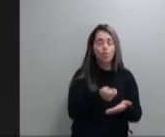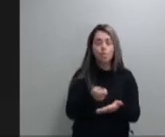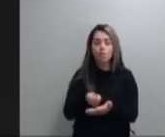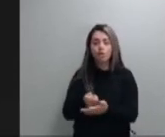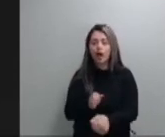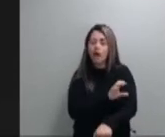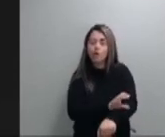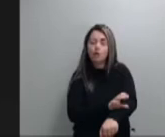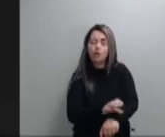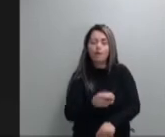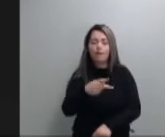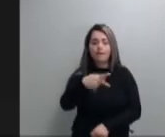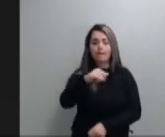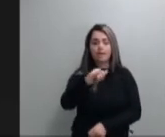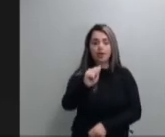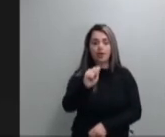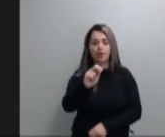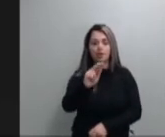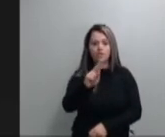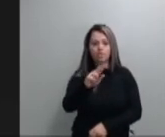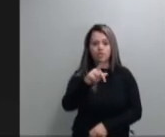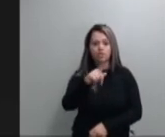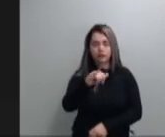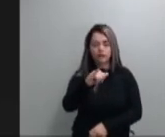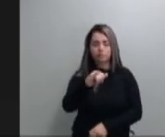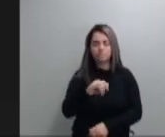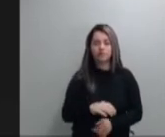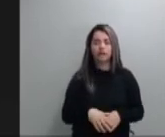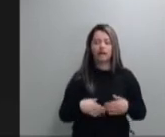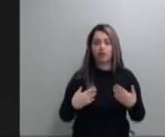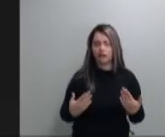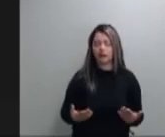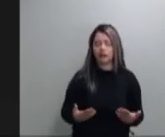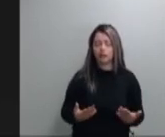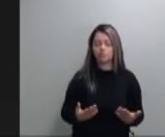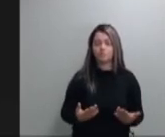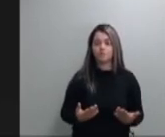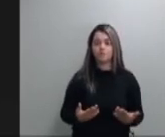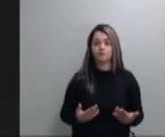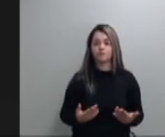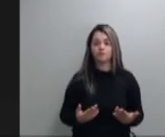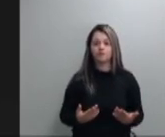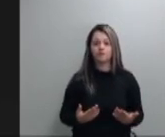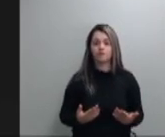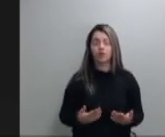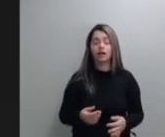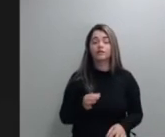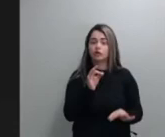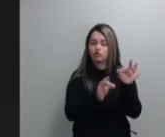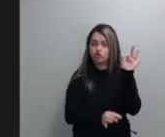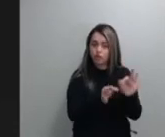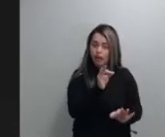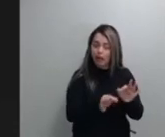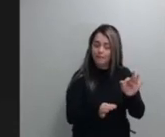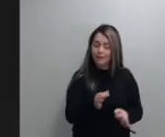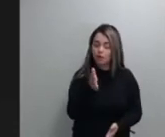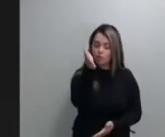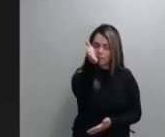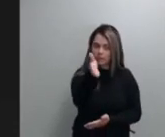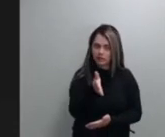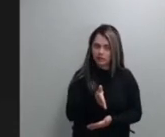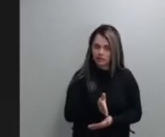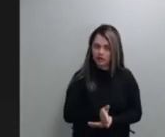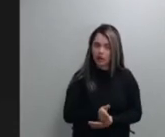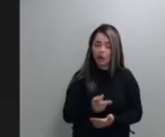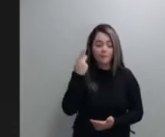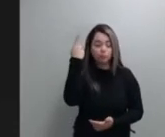temporal, o CNJ, veja, o dispositivo foi de julgamento de parcial procedência para declarar